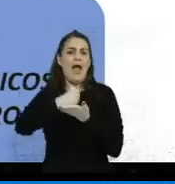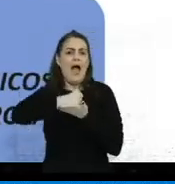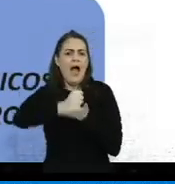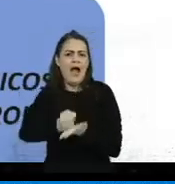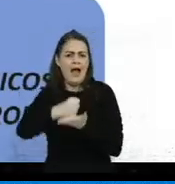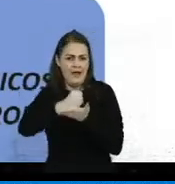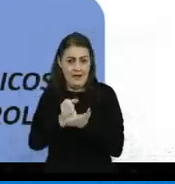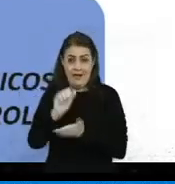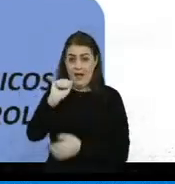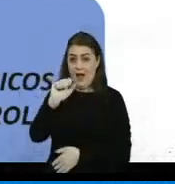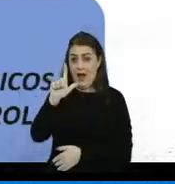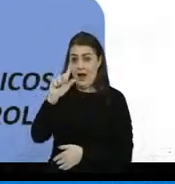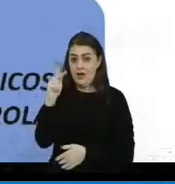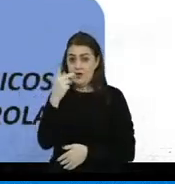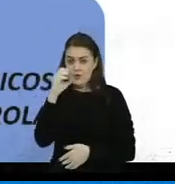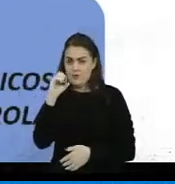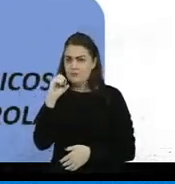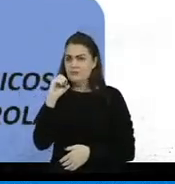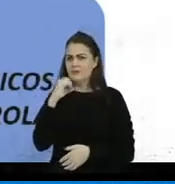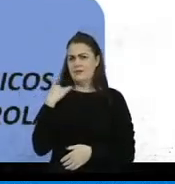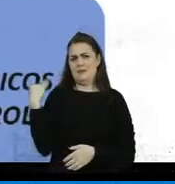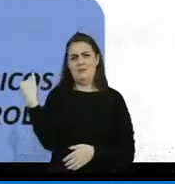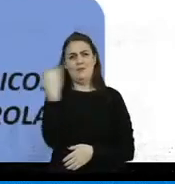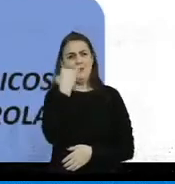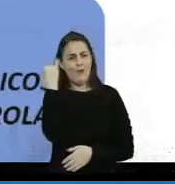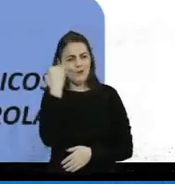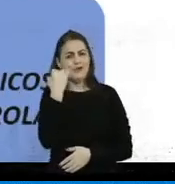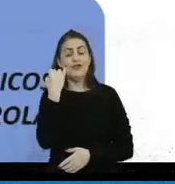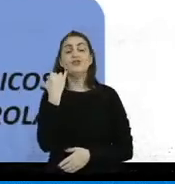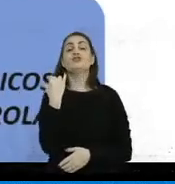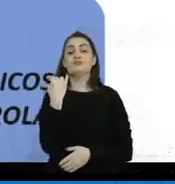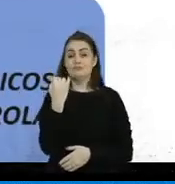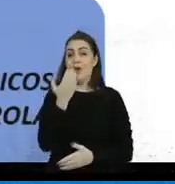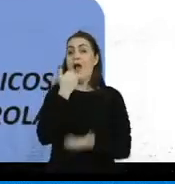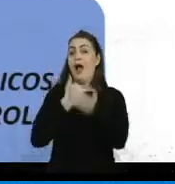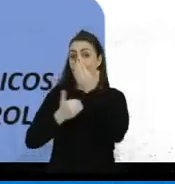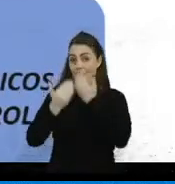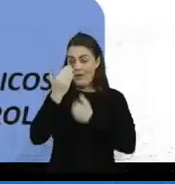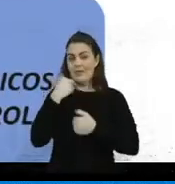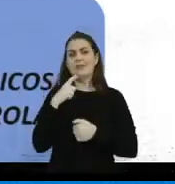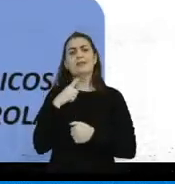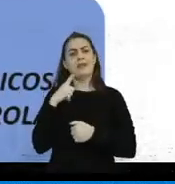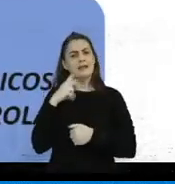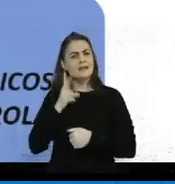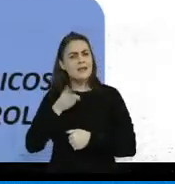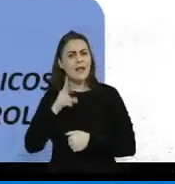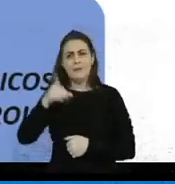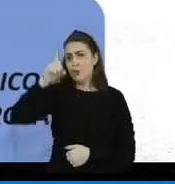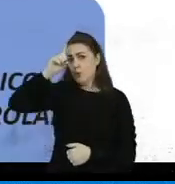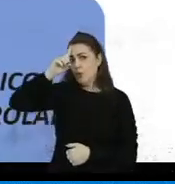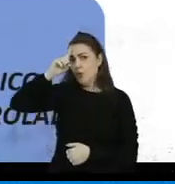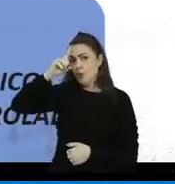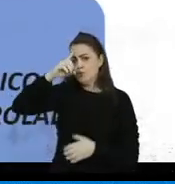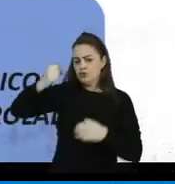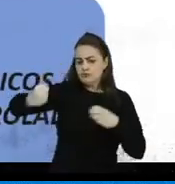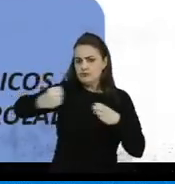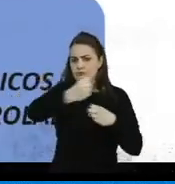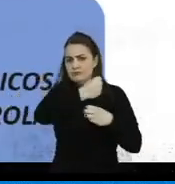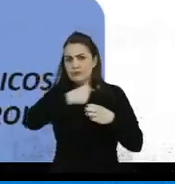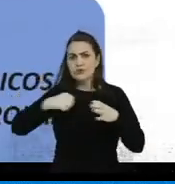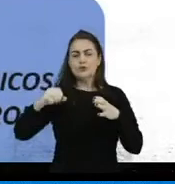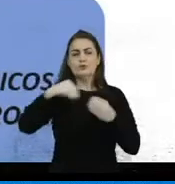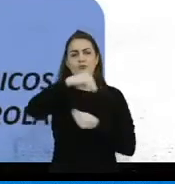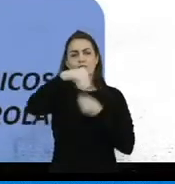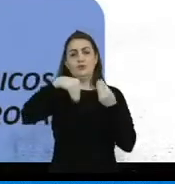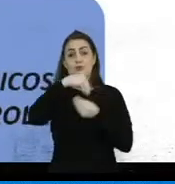incluir alimentos antioxidantes na nossa alimentação, na nossa rotina, porque quando eu tenho alimentos antioxidantes, eu tenho